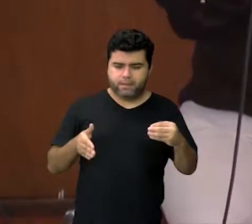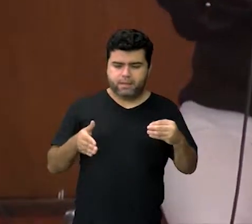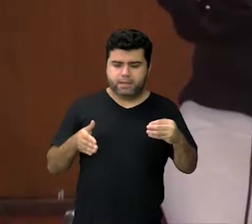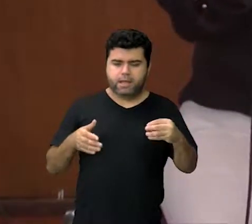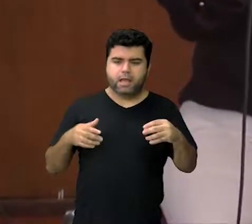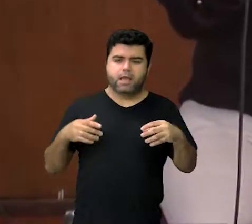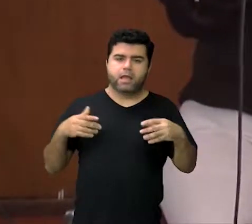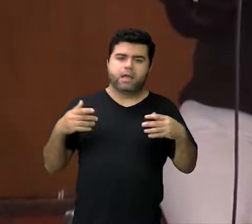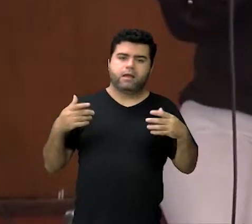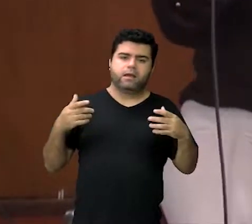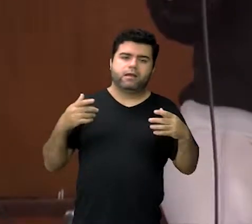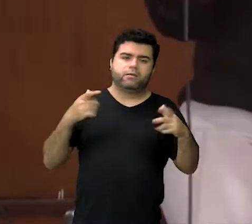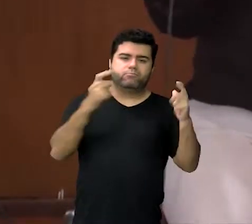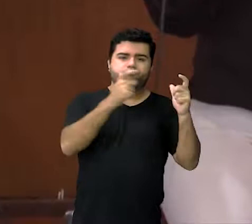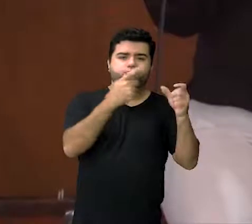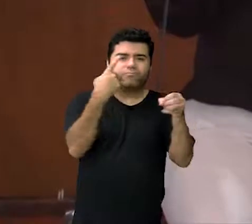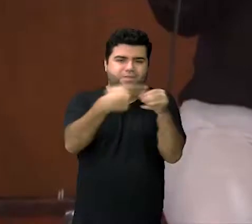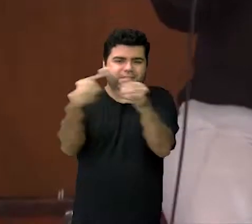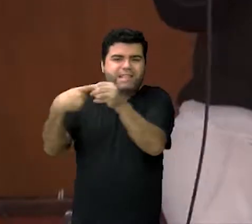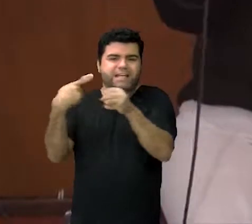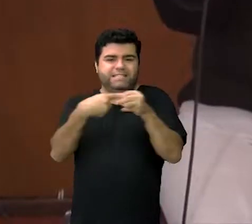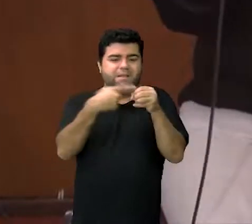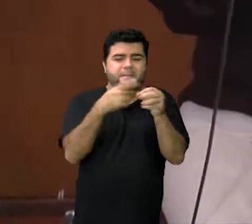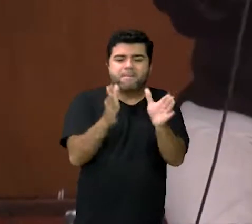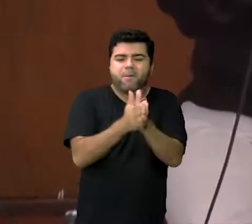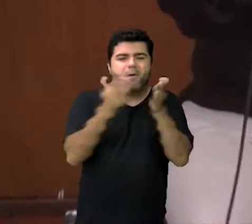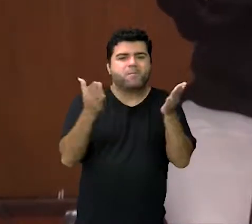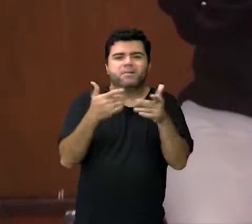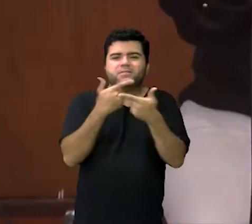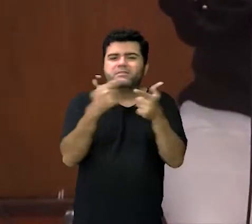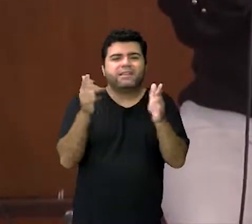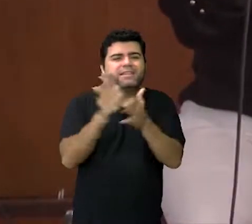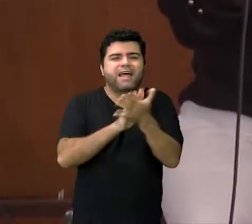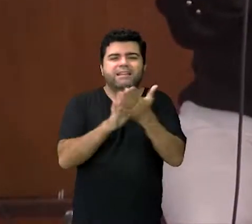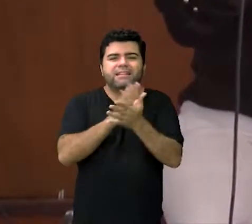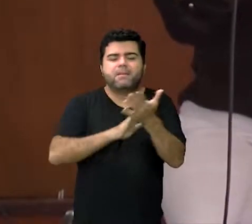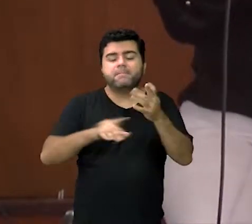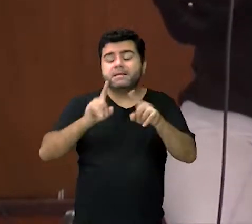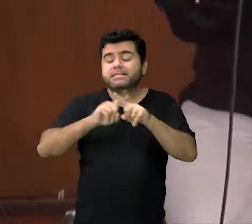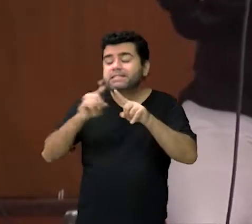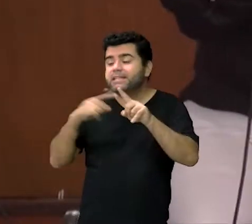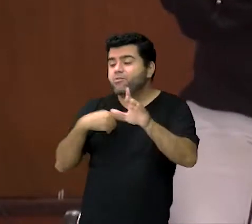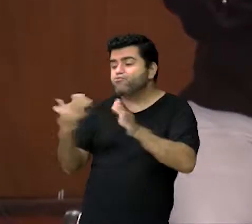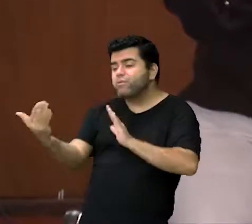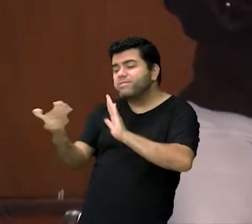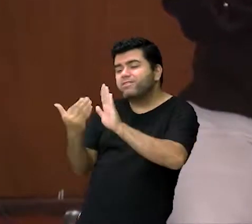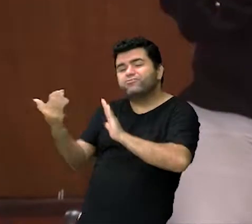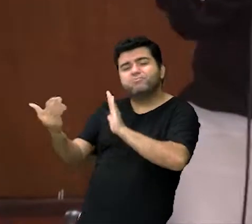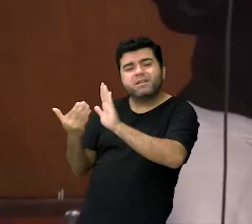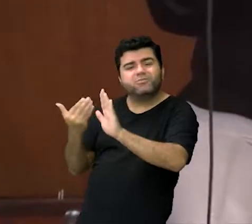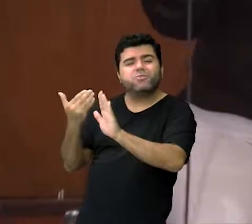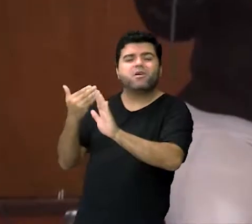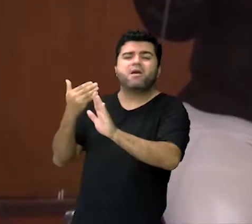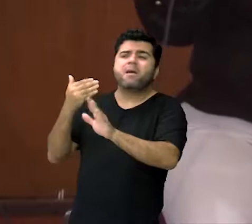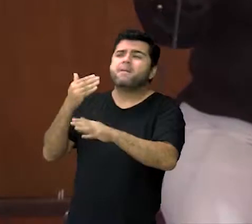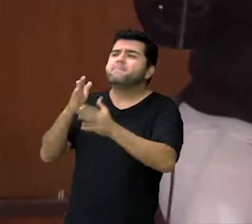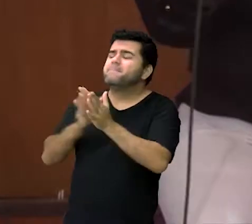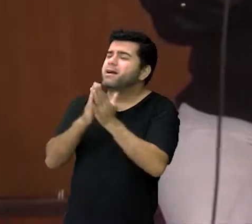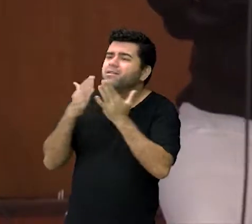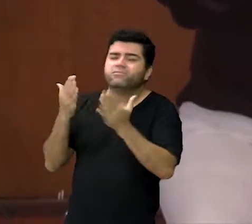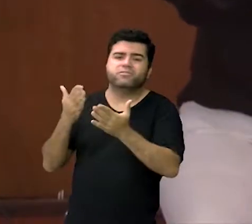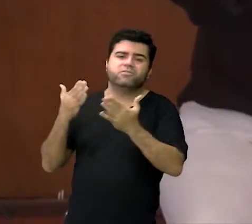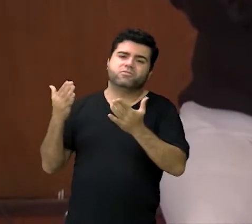municípios considerados pobres, que não tem nada, mas que deram um atendimento maravilhoso para o meu filho. Então é possível